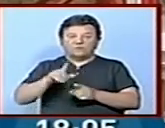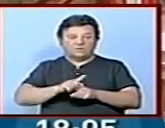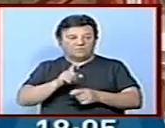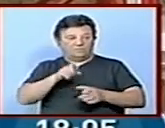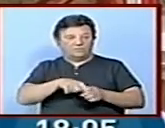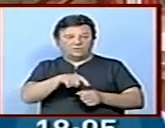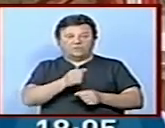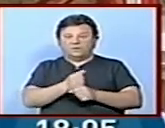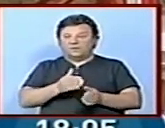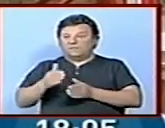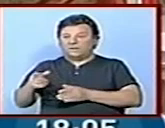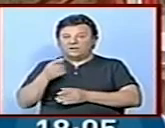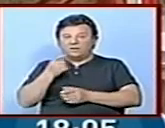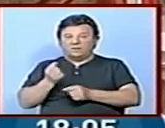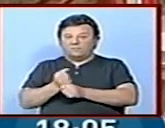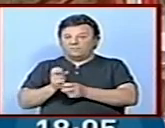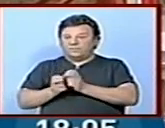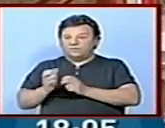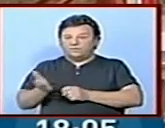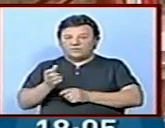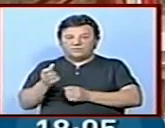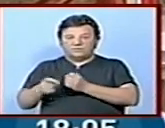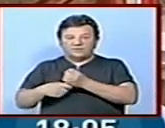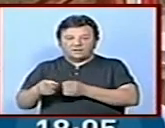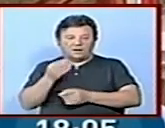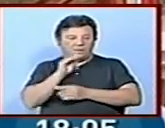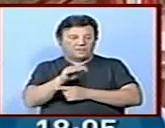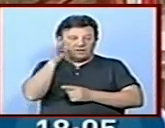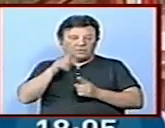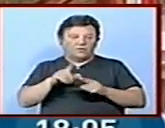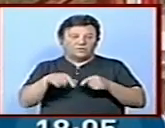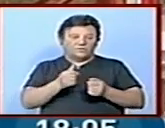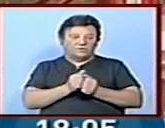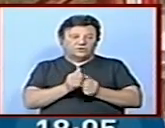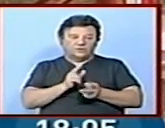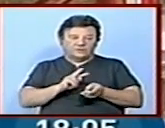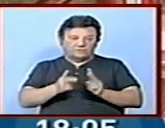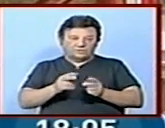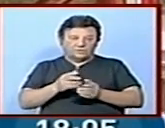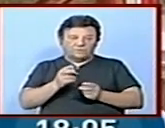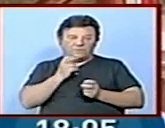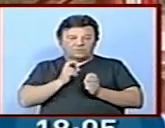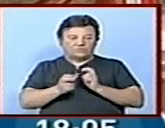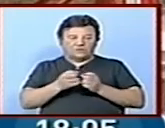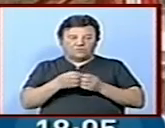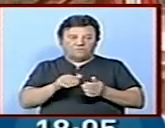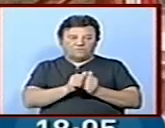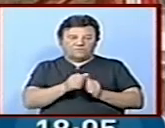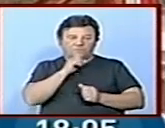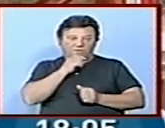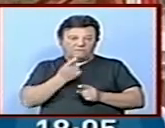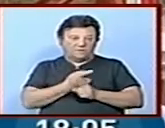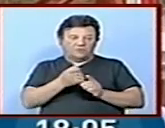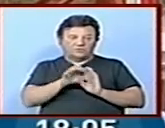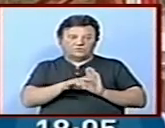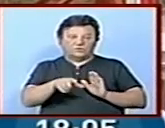produção dos cereais, para alimentar estes animais, e depois na transformação industrial do ovo. Eu julgo que temos aqui todas as condições para que este projeto seja uma